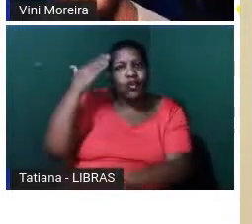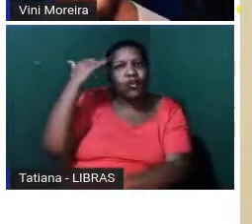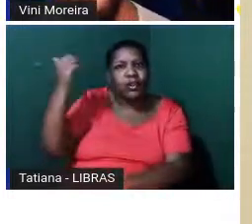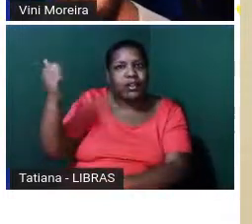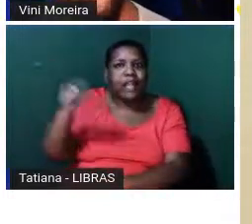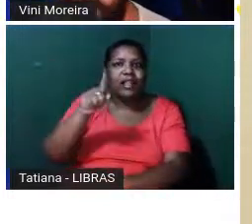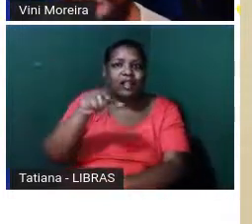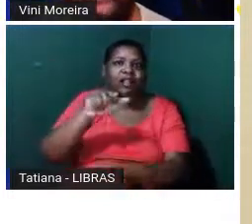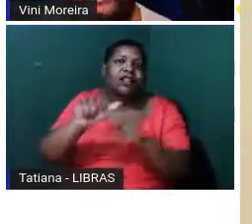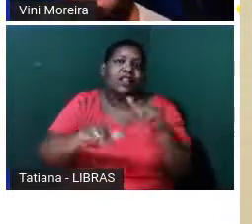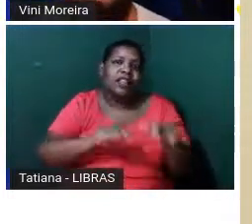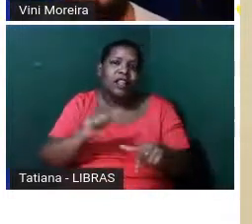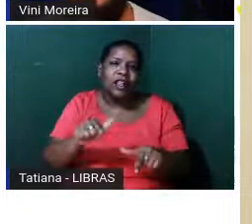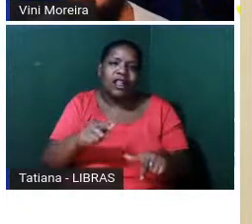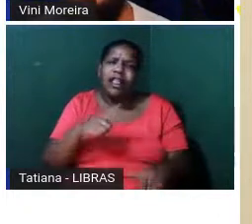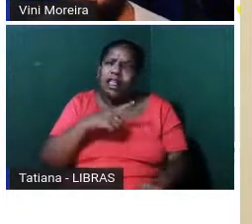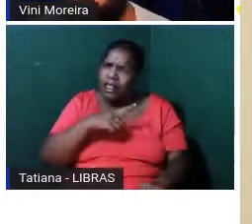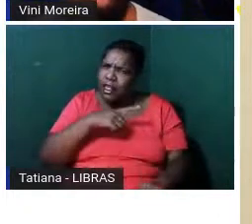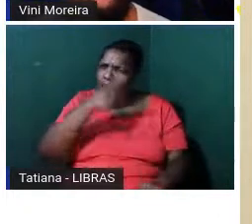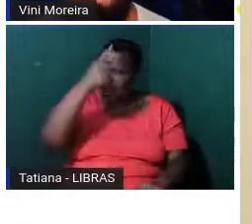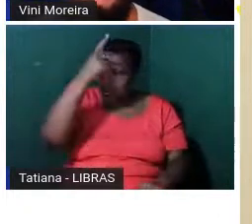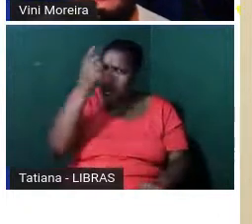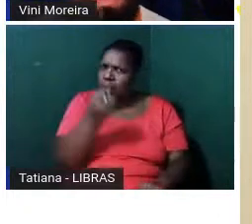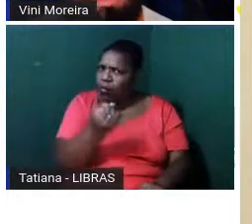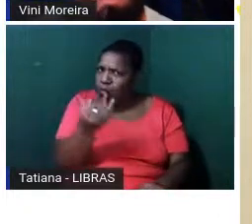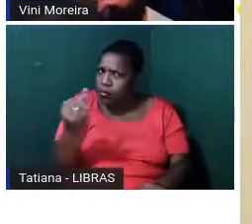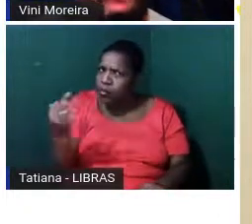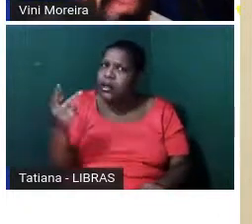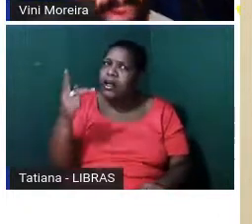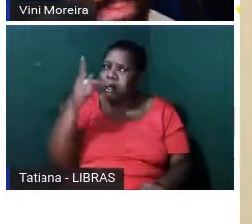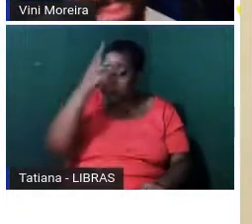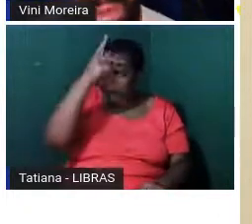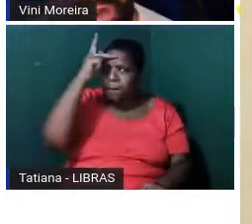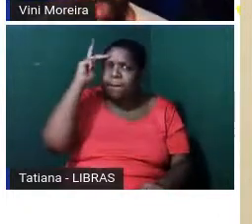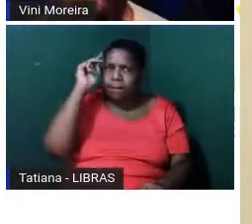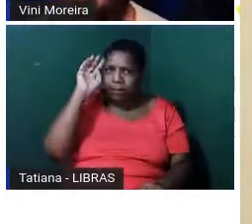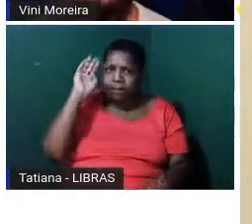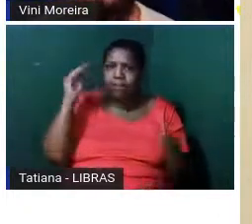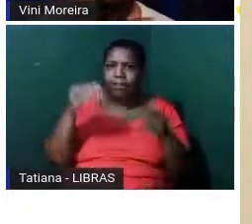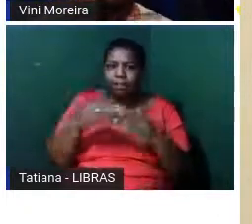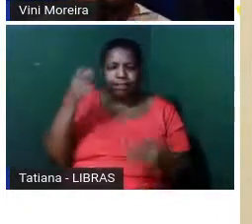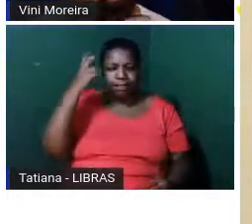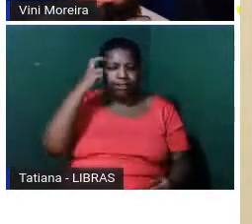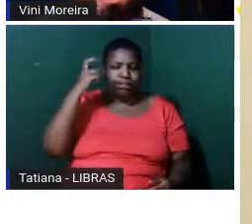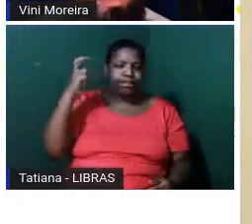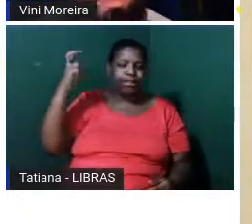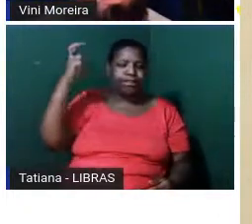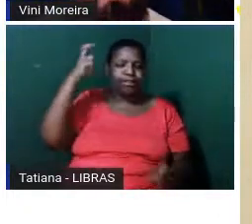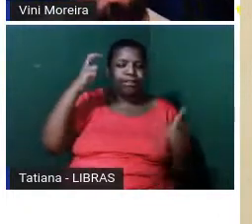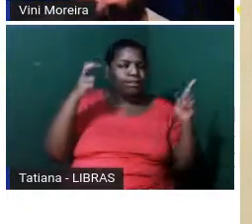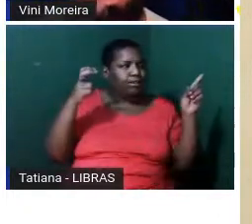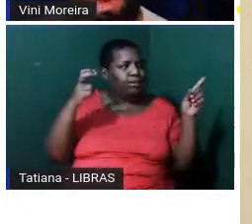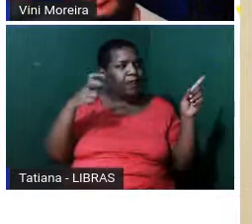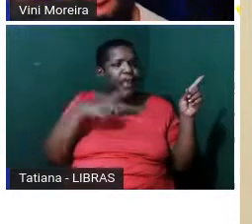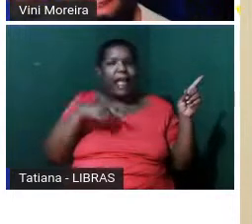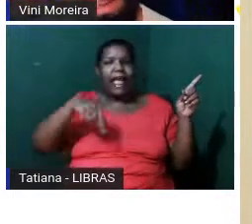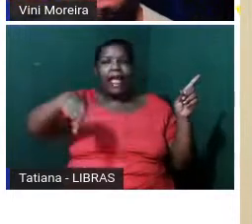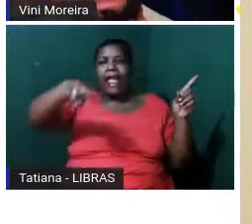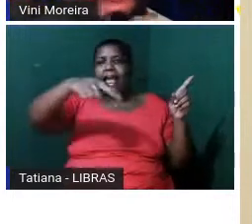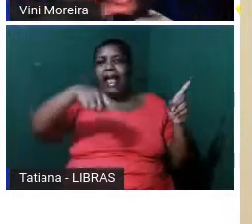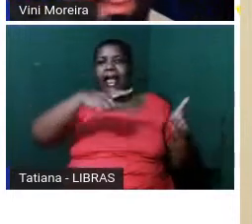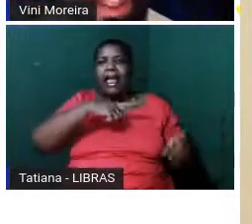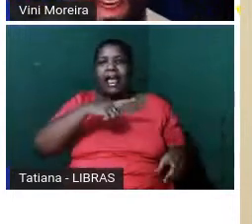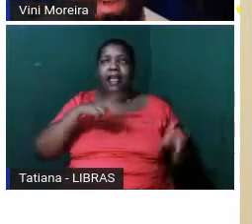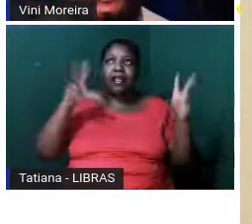trabalho tem muita gente voltando para o efeito sabichão muita gente que tá aqui no